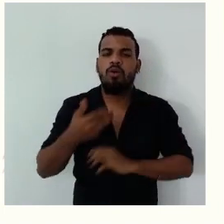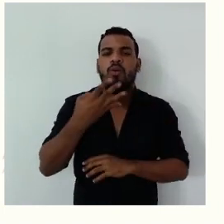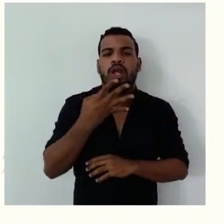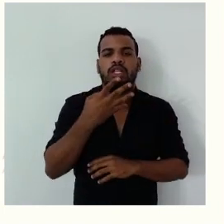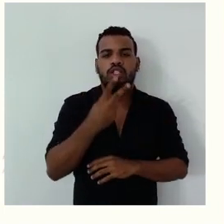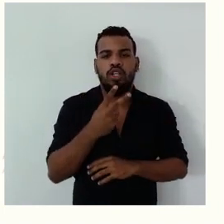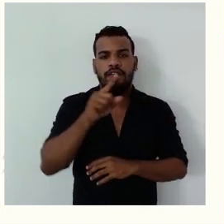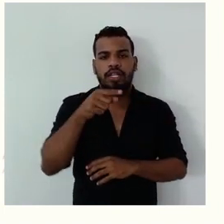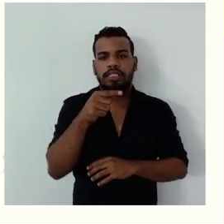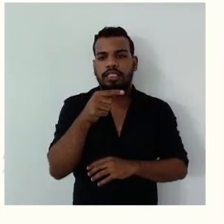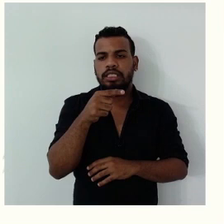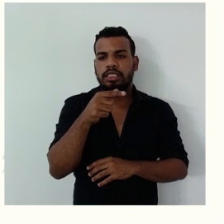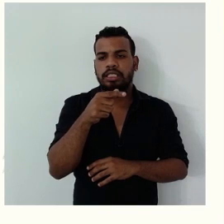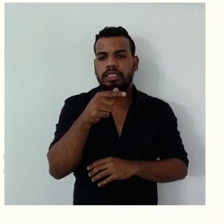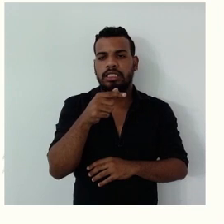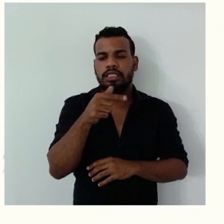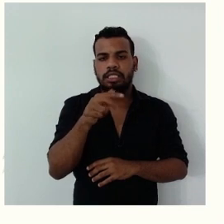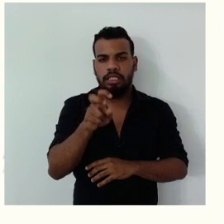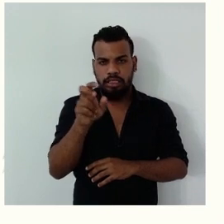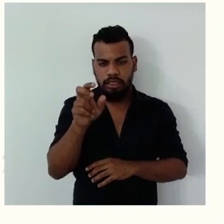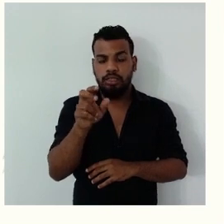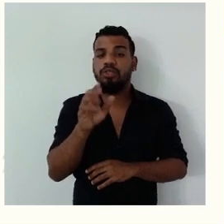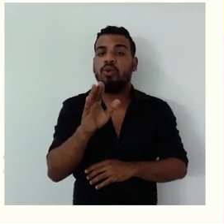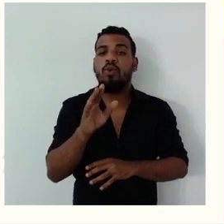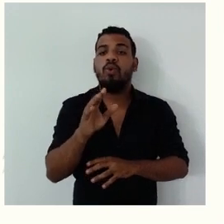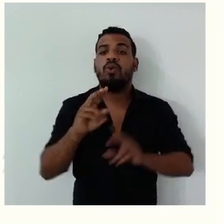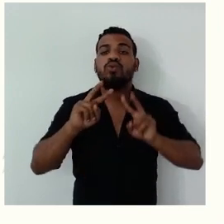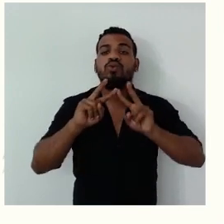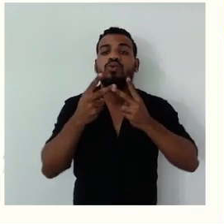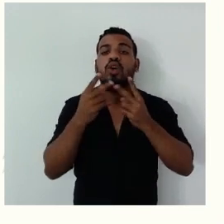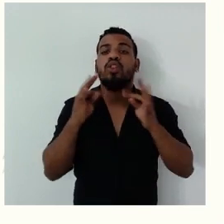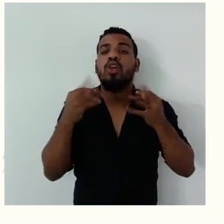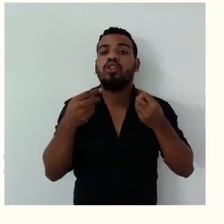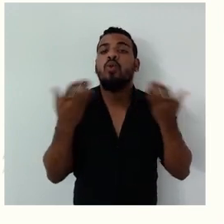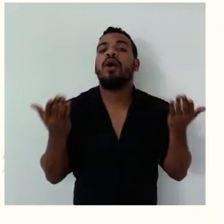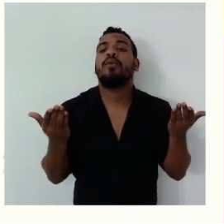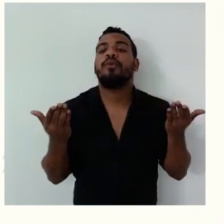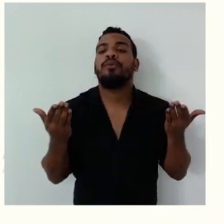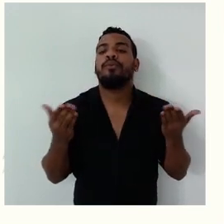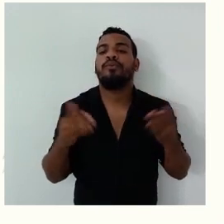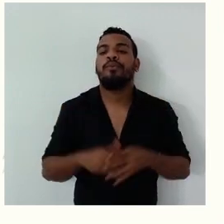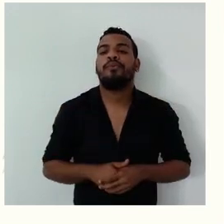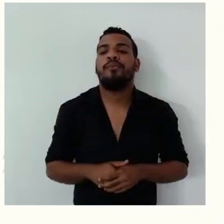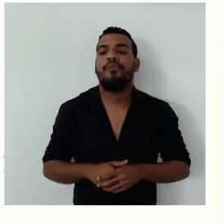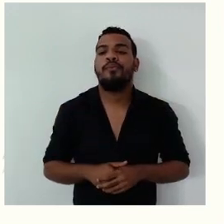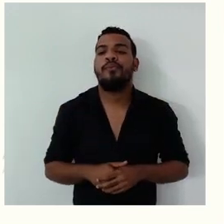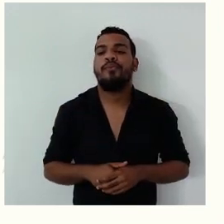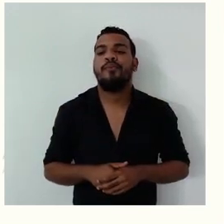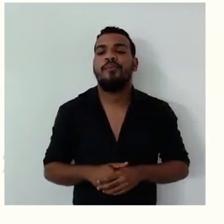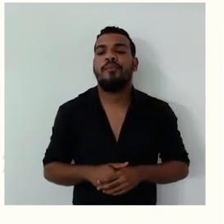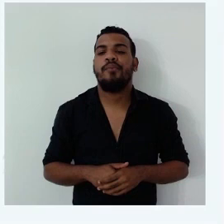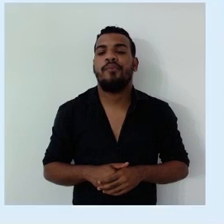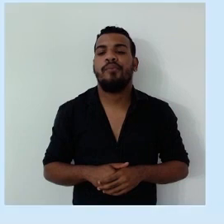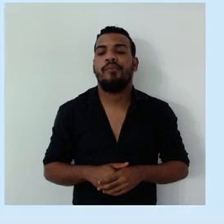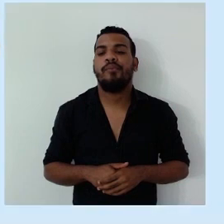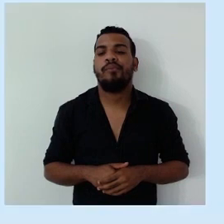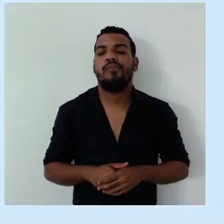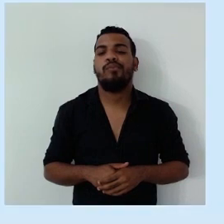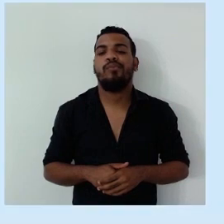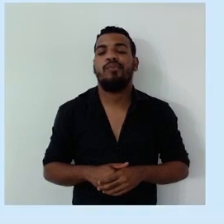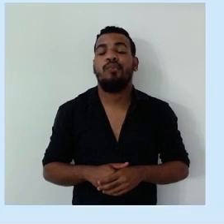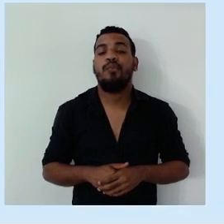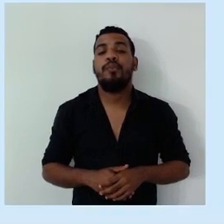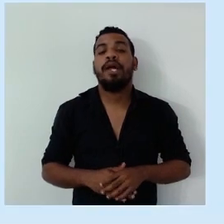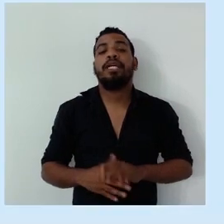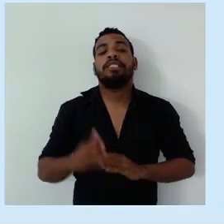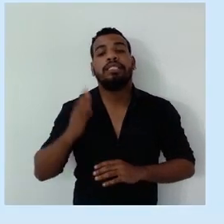42,75 litros. Qual era o volume total desse líquido? Então, ó, veja o seguinte. Nessa